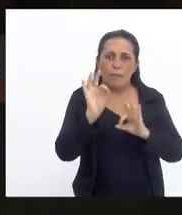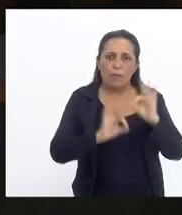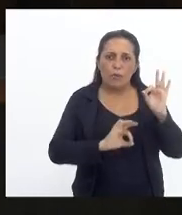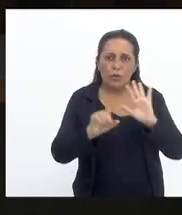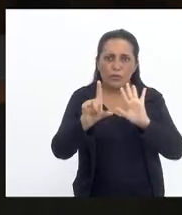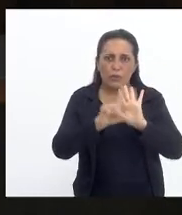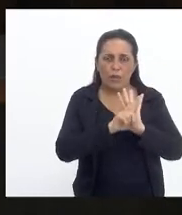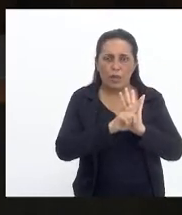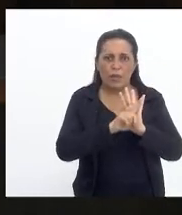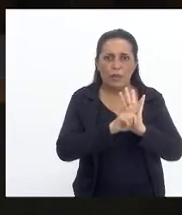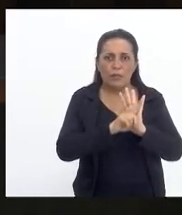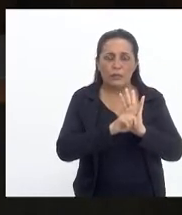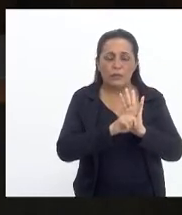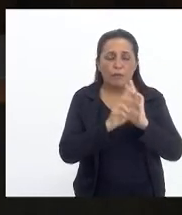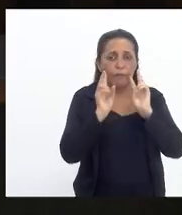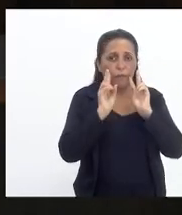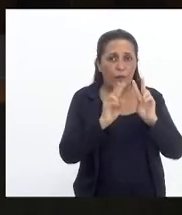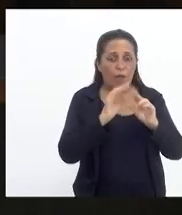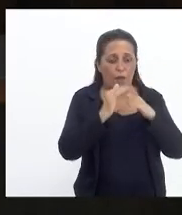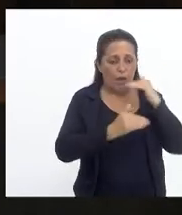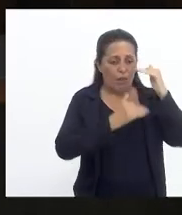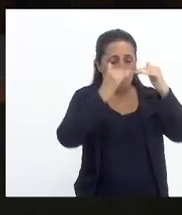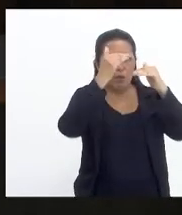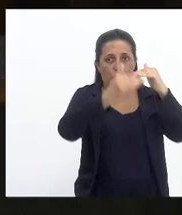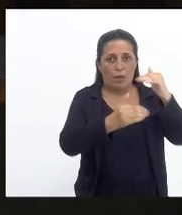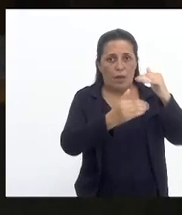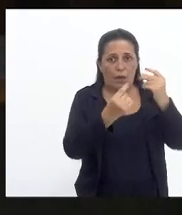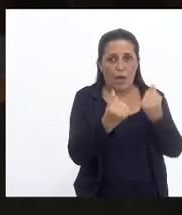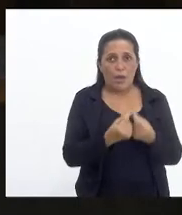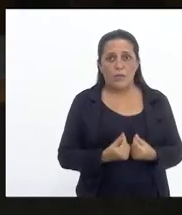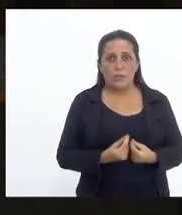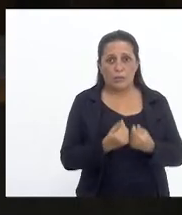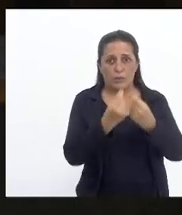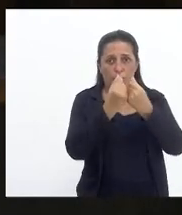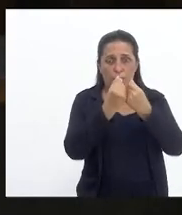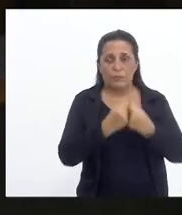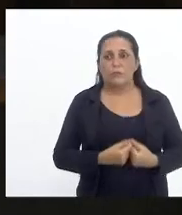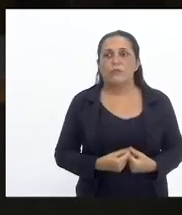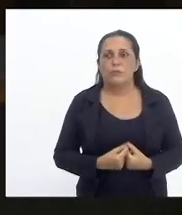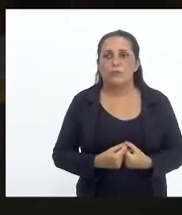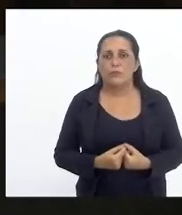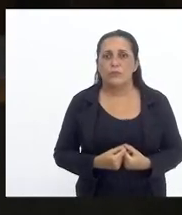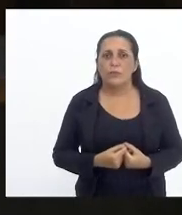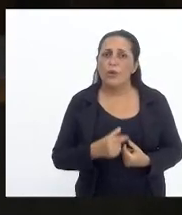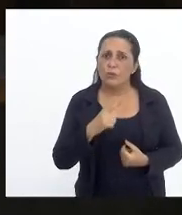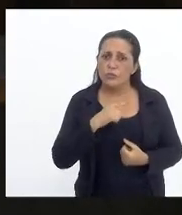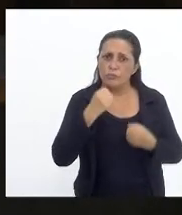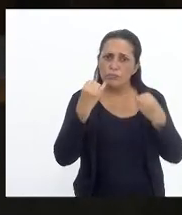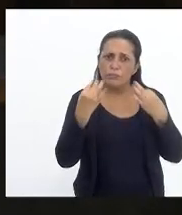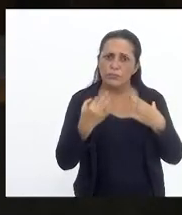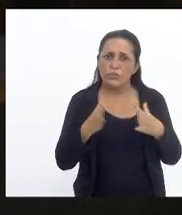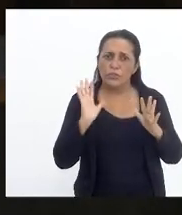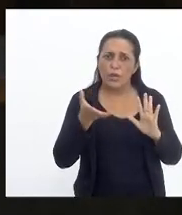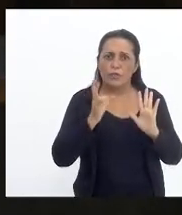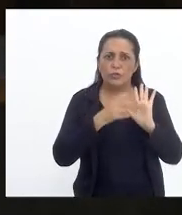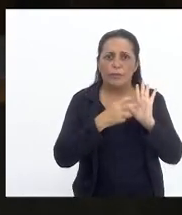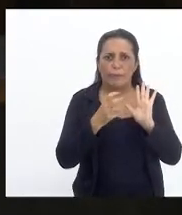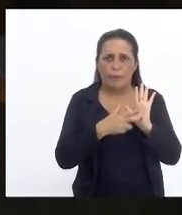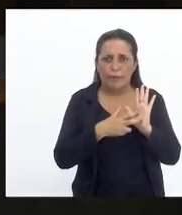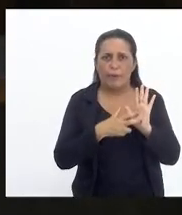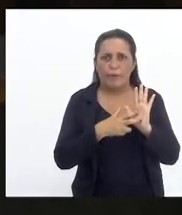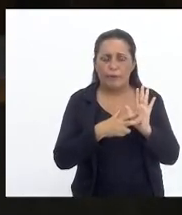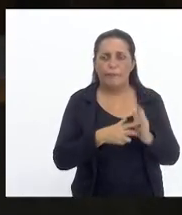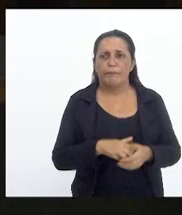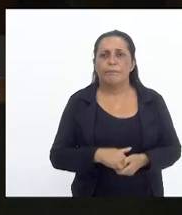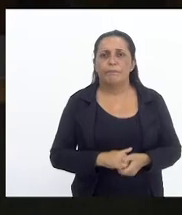que Visa aumentar a receita e eu aqui rapidamente eu tinha falado isso na parte da manhã de para baixo